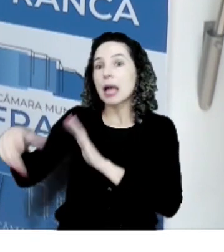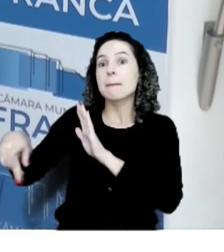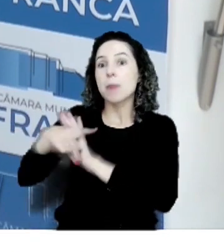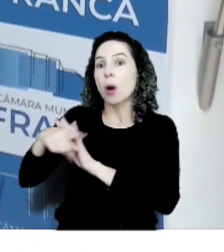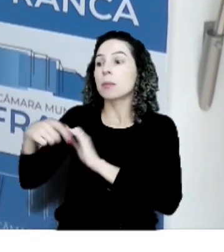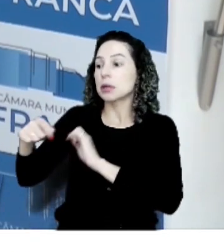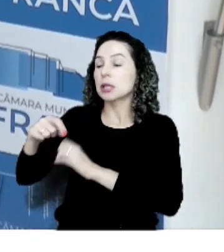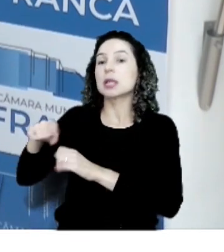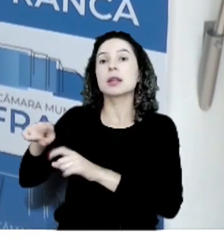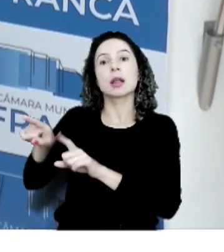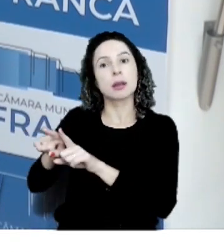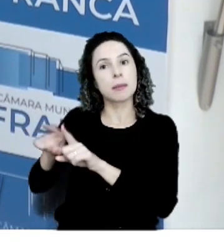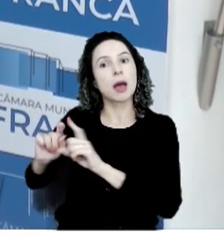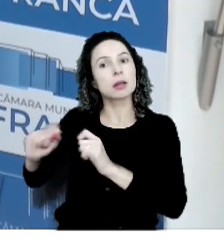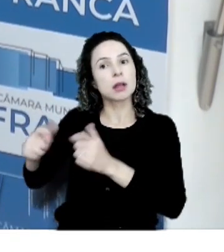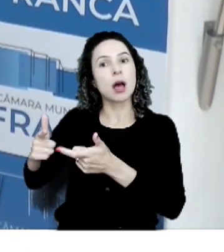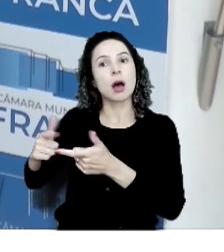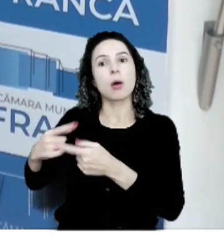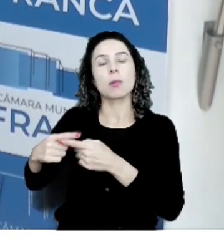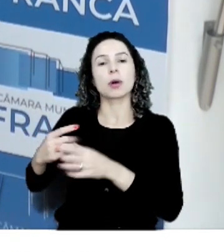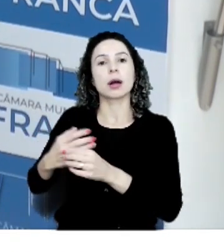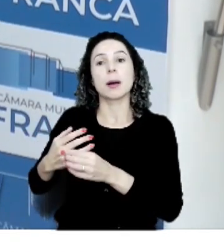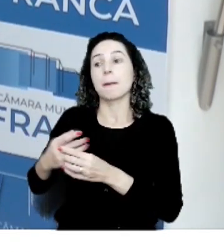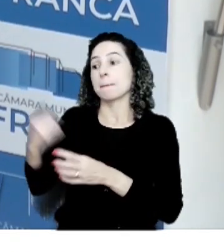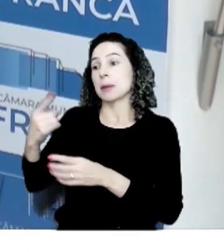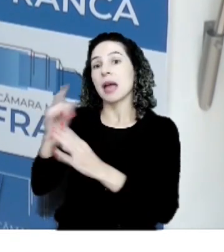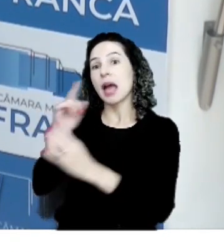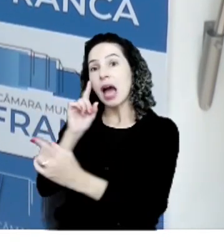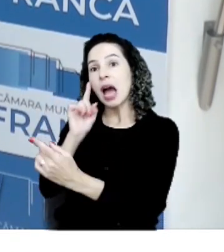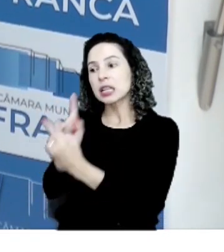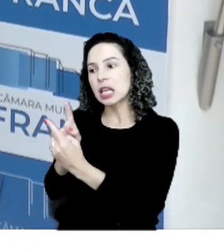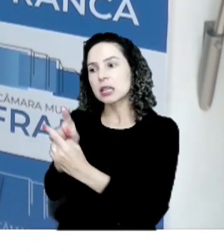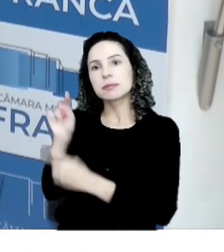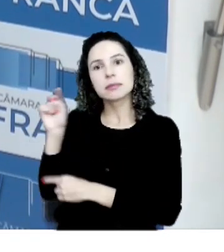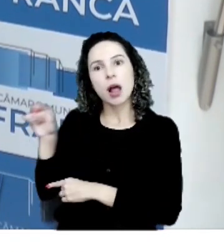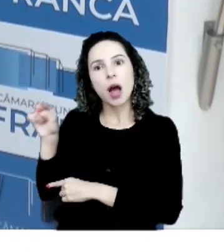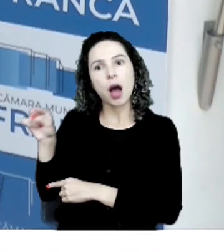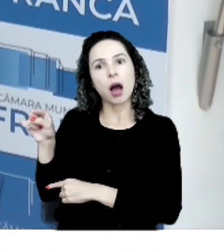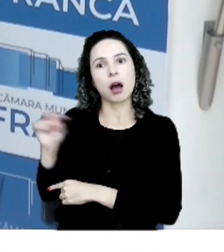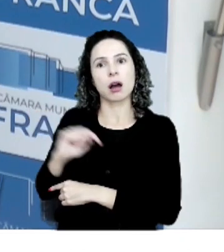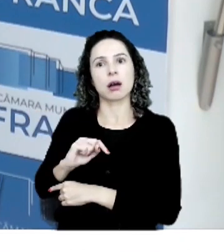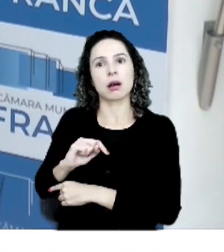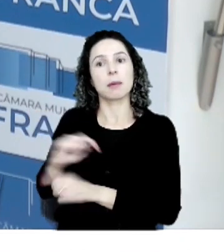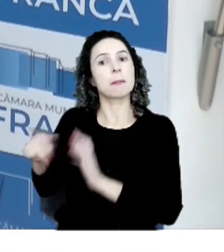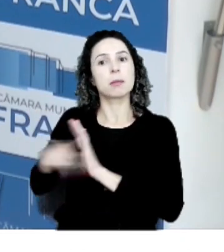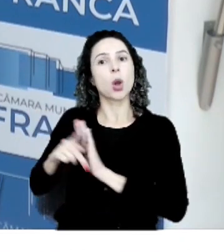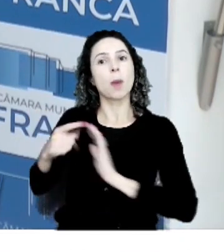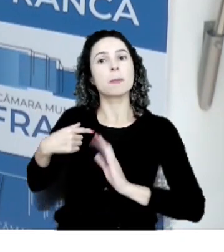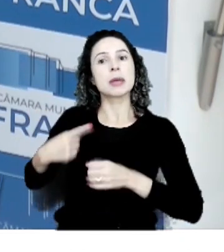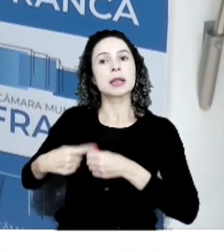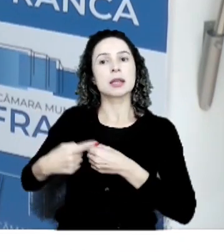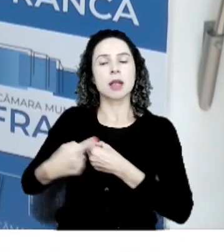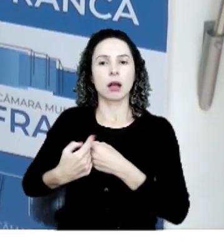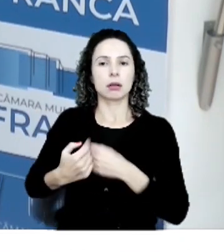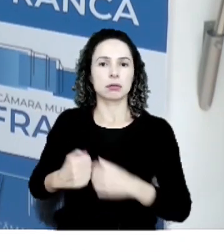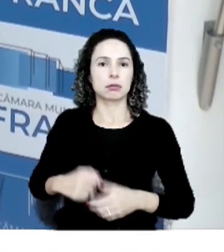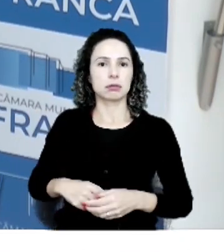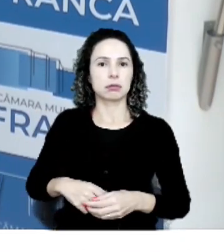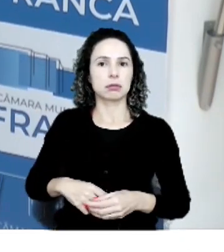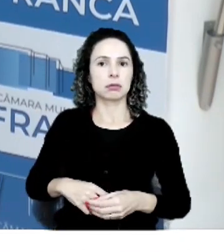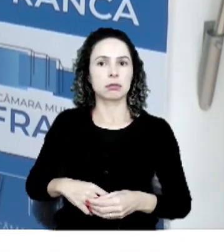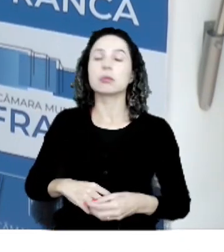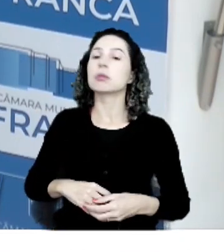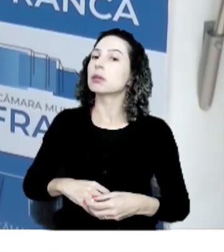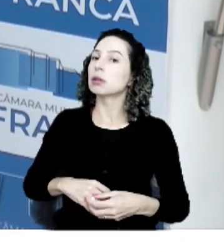delas, porque o primeiro atendimento tem que ser feito na sua cidade. Como também o